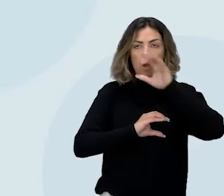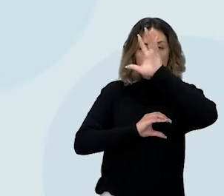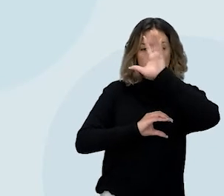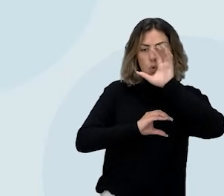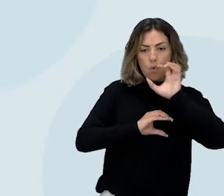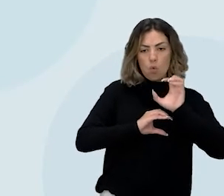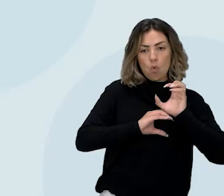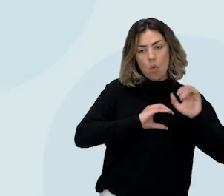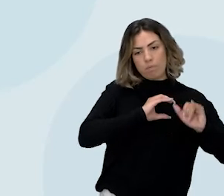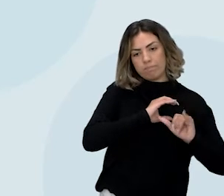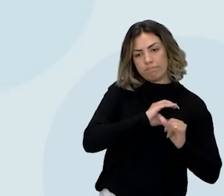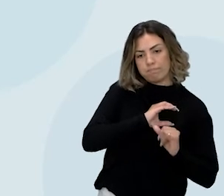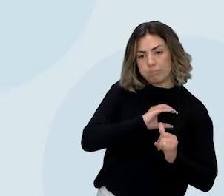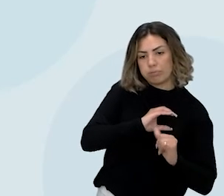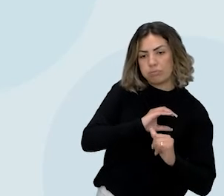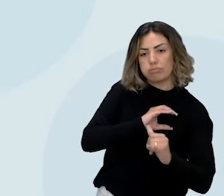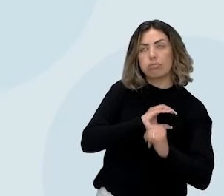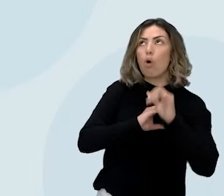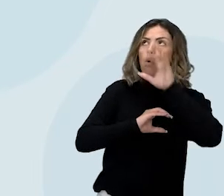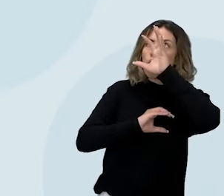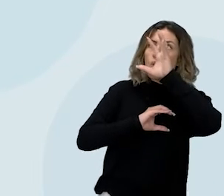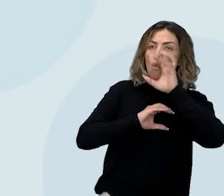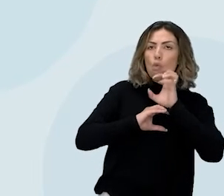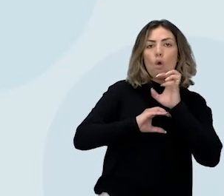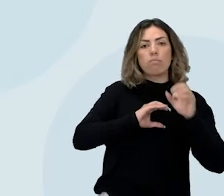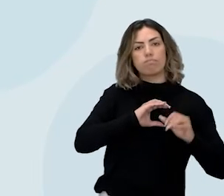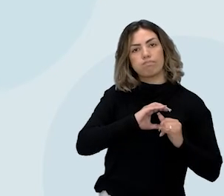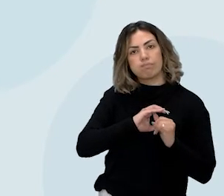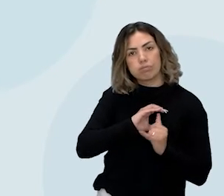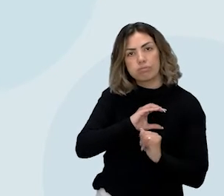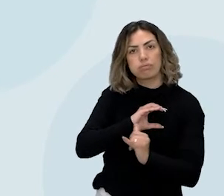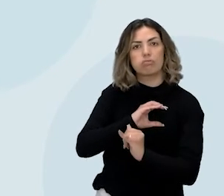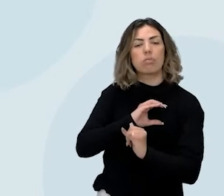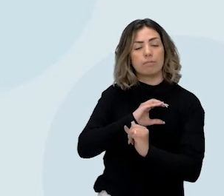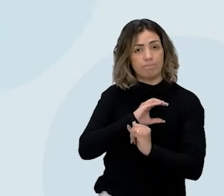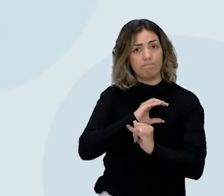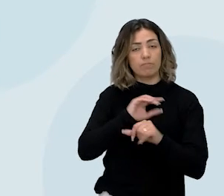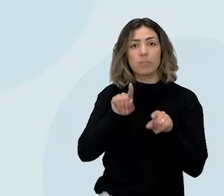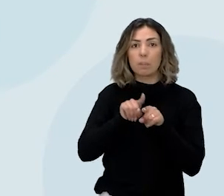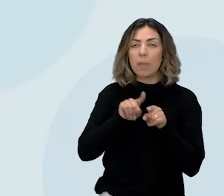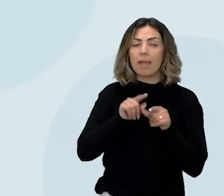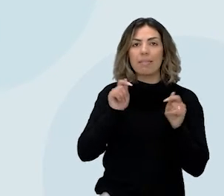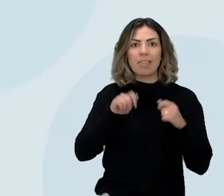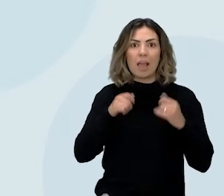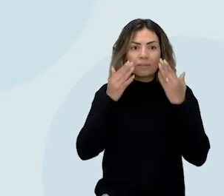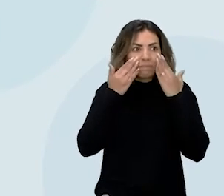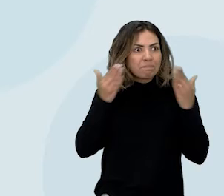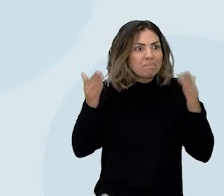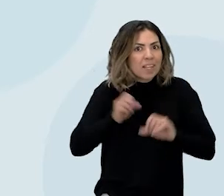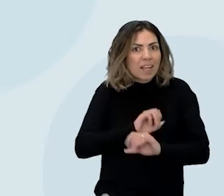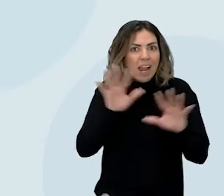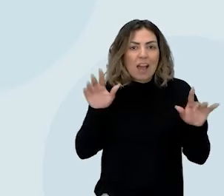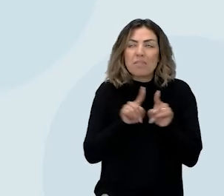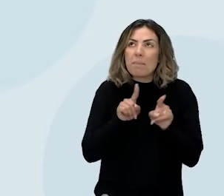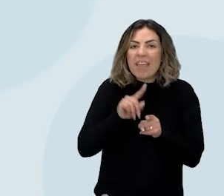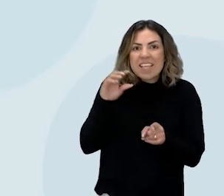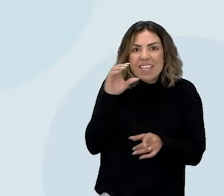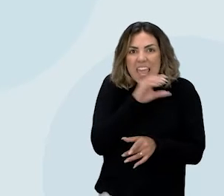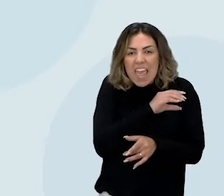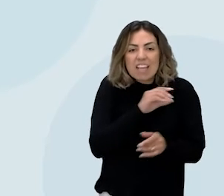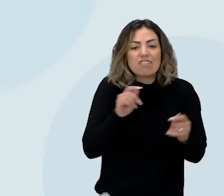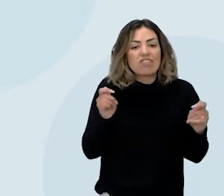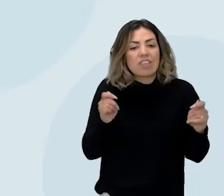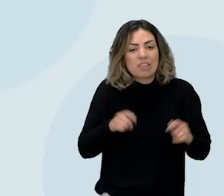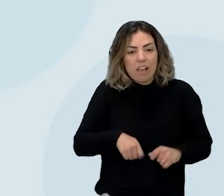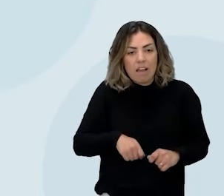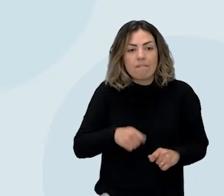incandescente, encontram uma resistência e aí emite luz e também calor. Essa lâmpada não é muito eficiente porque ela emite